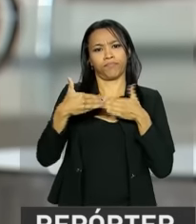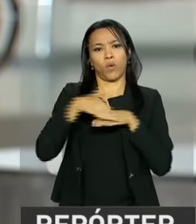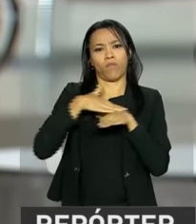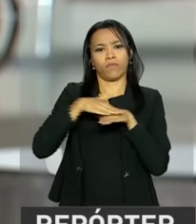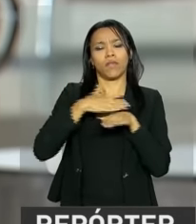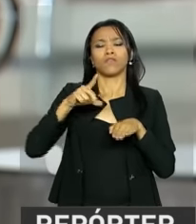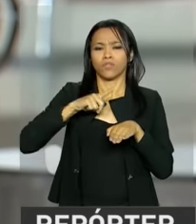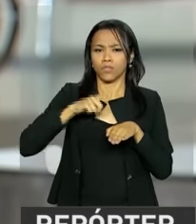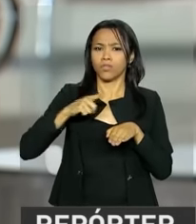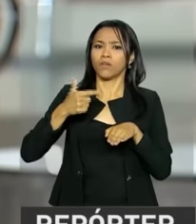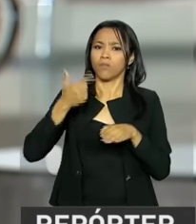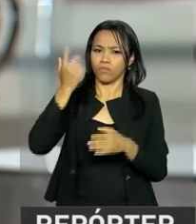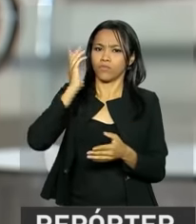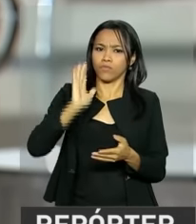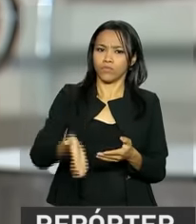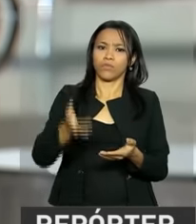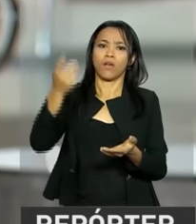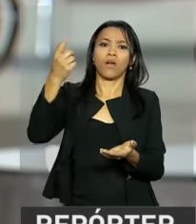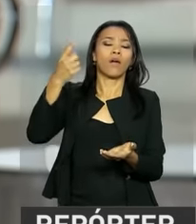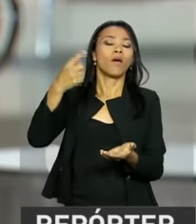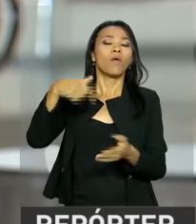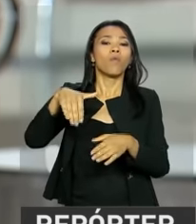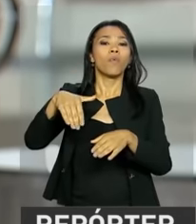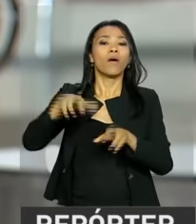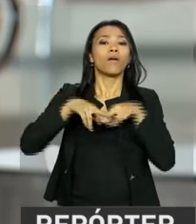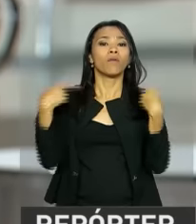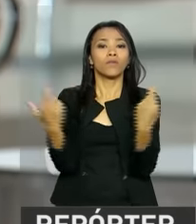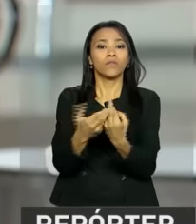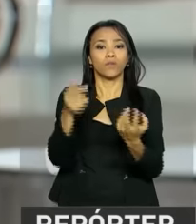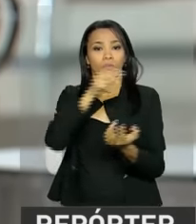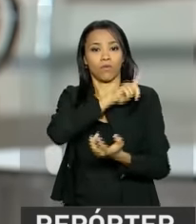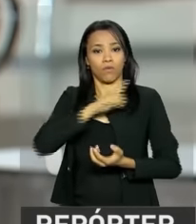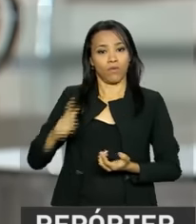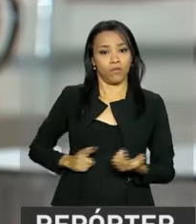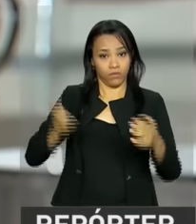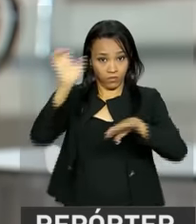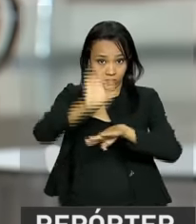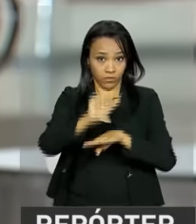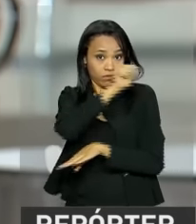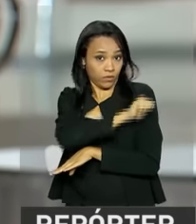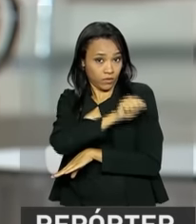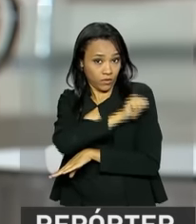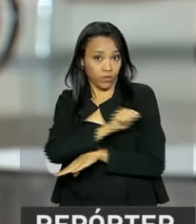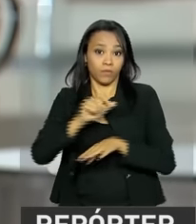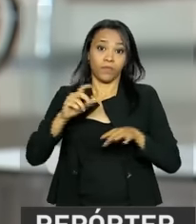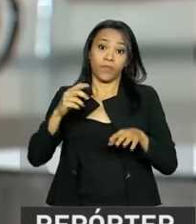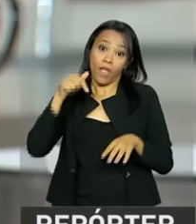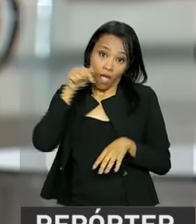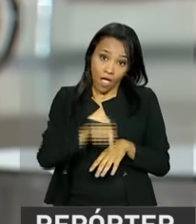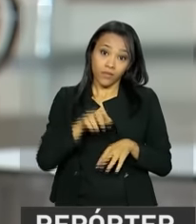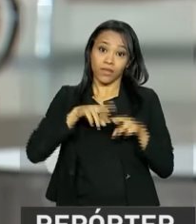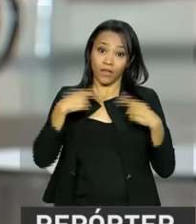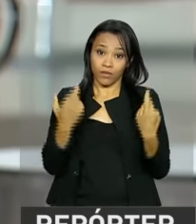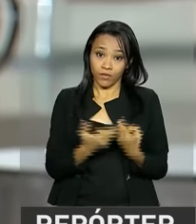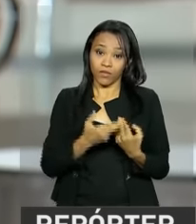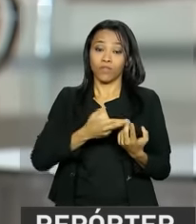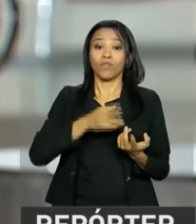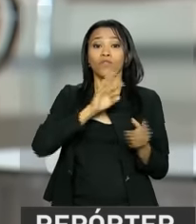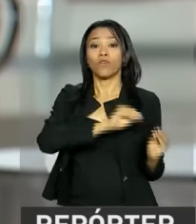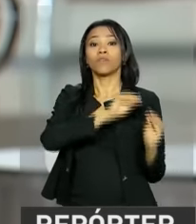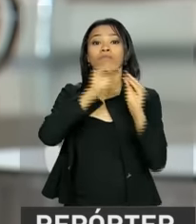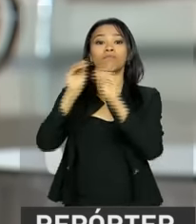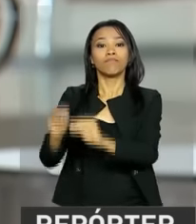uma reunião marcada nesta manhã com o governador do Estado do Rio de Janeiro luí Fernando Pezão essa audiência foi remarcada para a